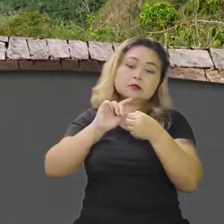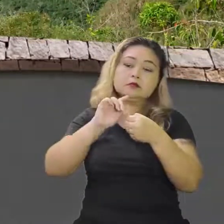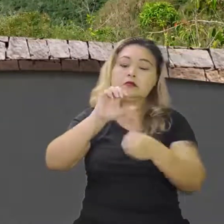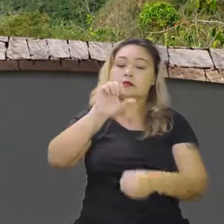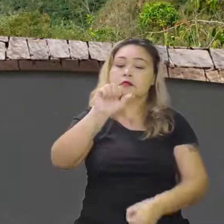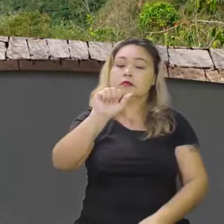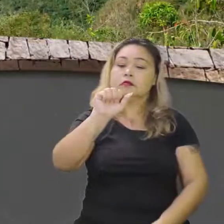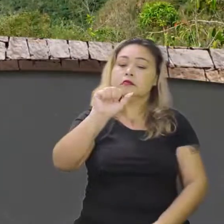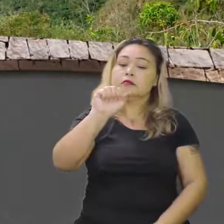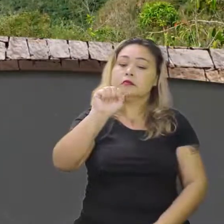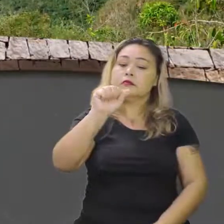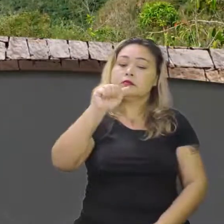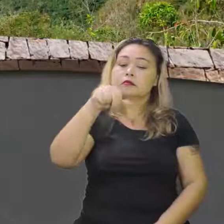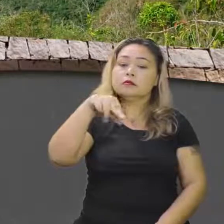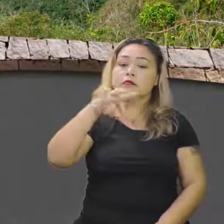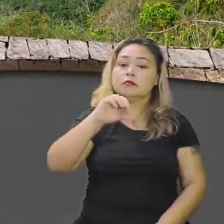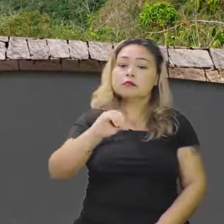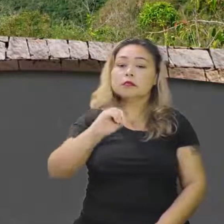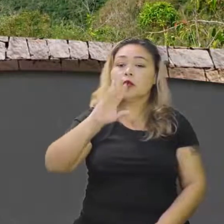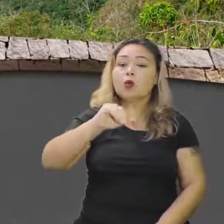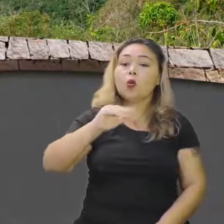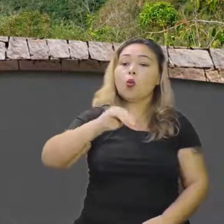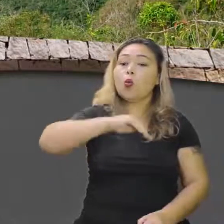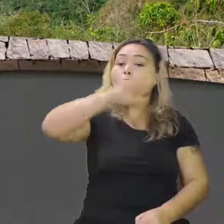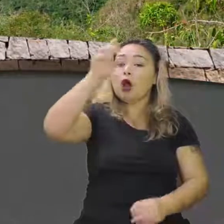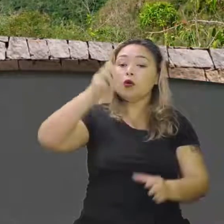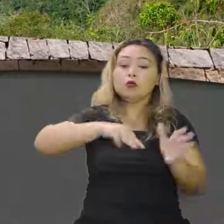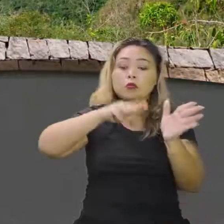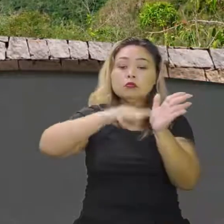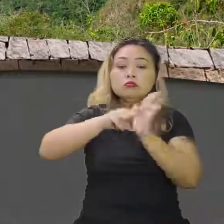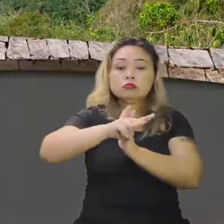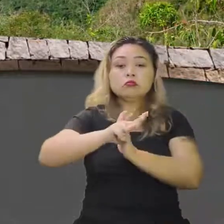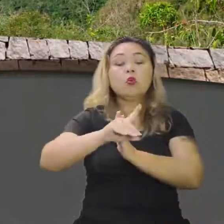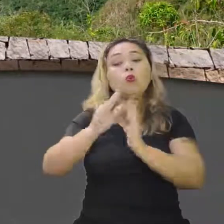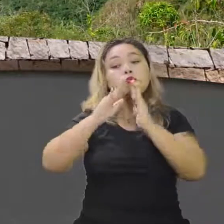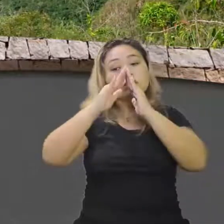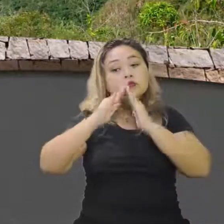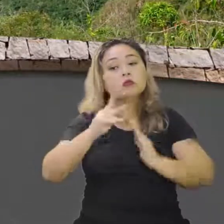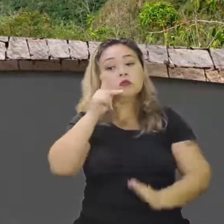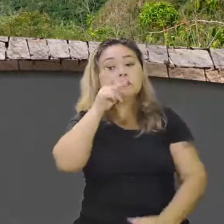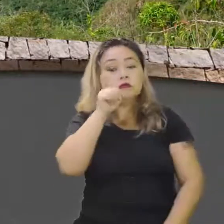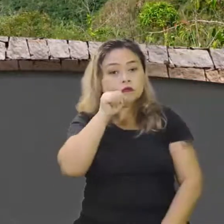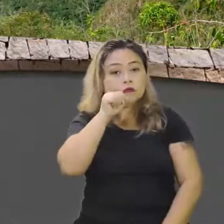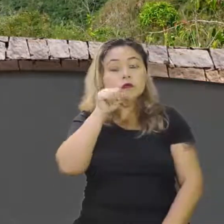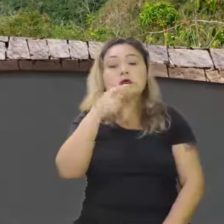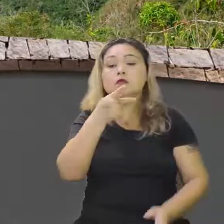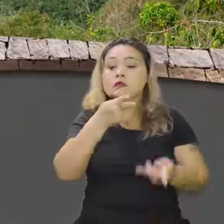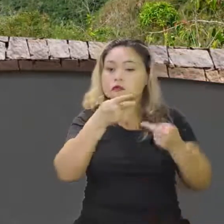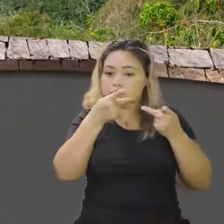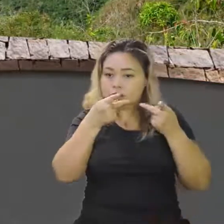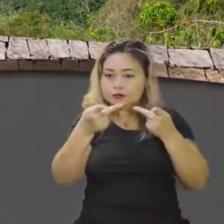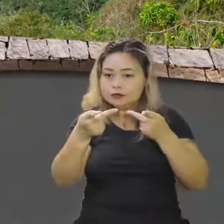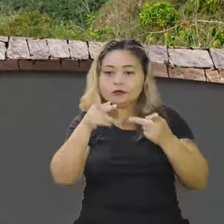Santo Antônio do Alto Madeira. Nós que moramos em Porto Velho, se você já veio a Porto Velho,